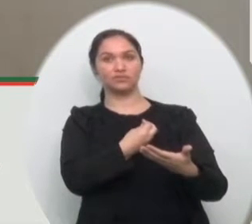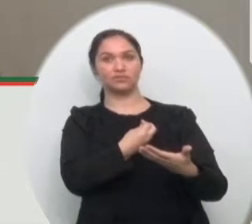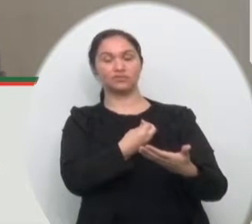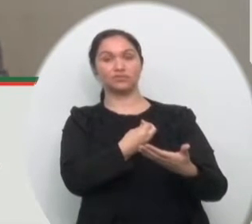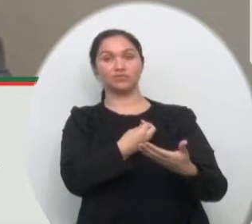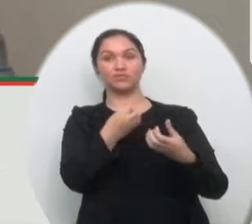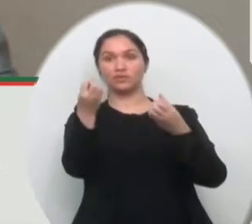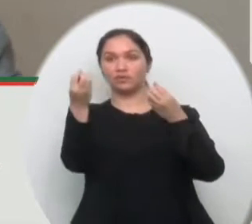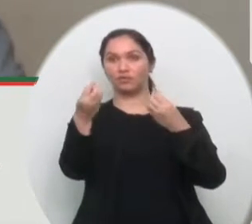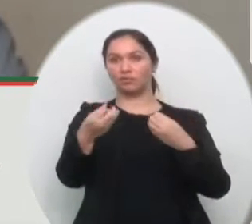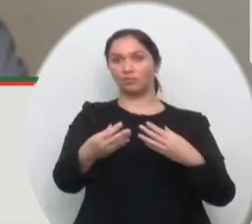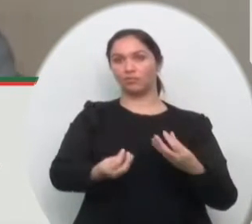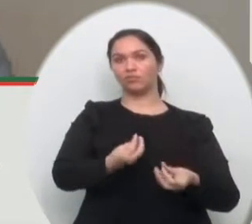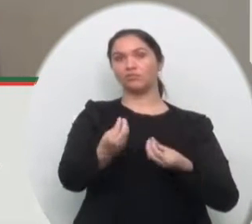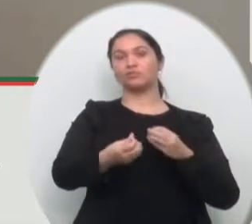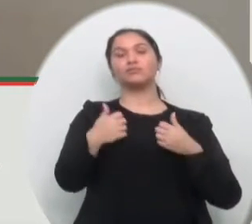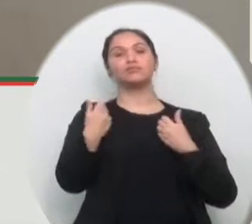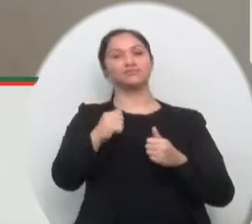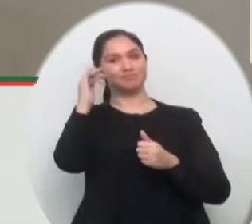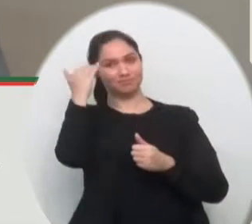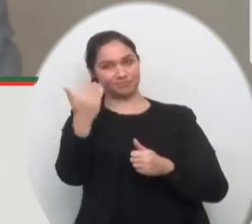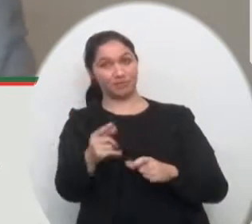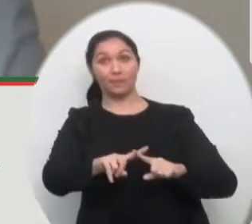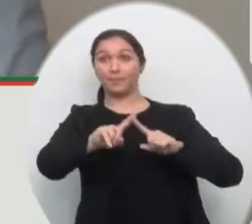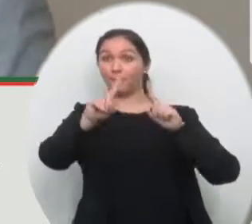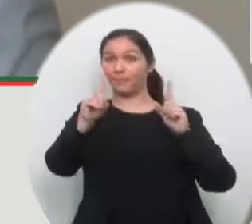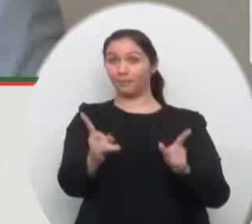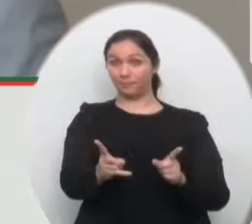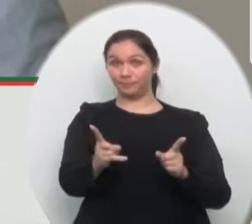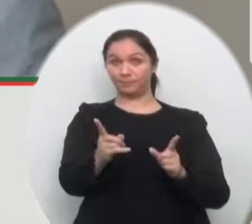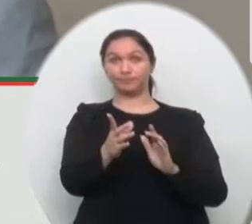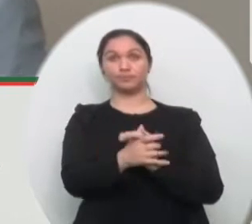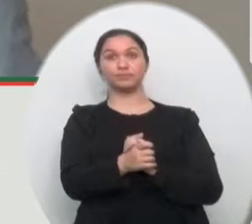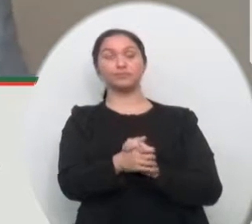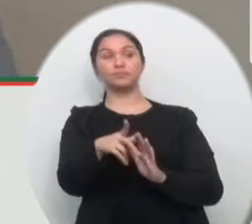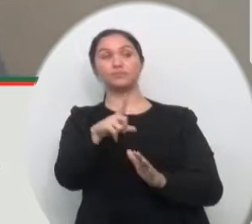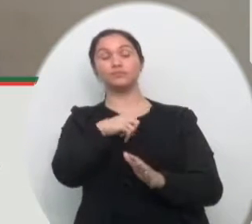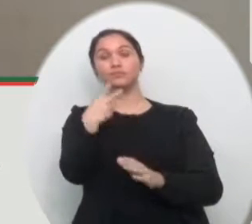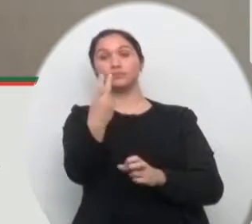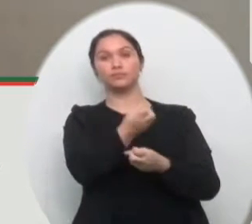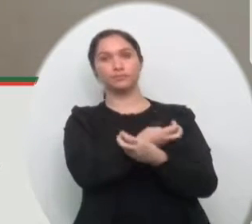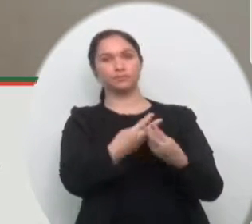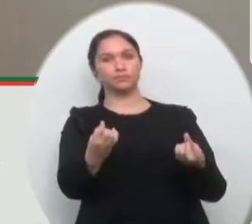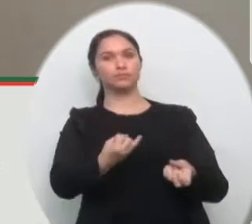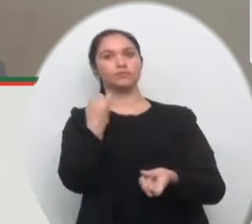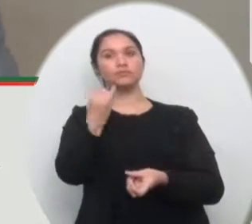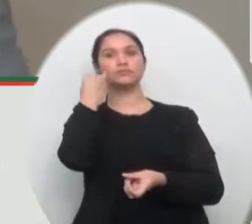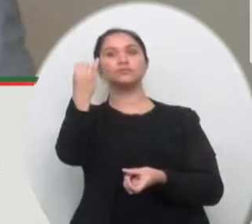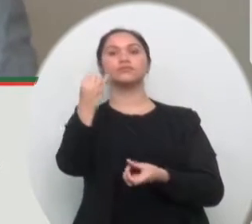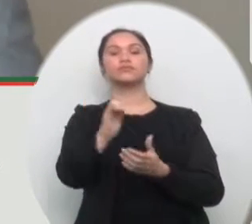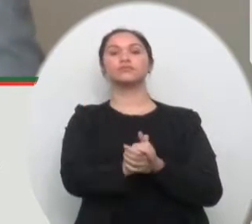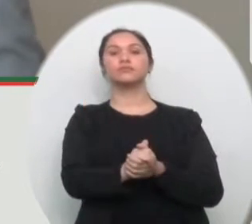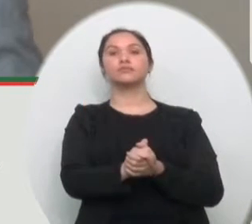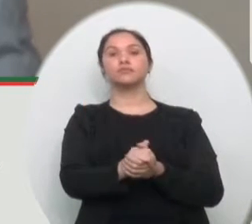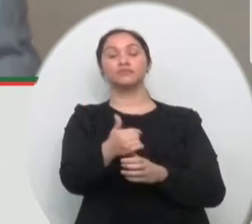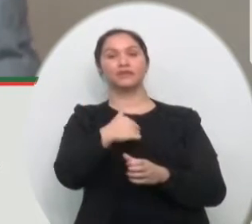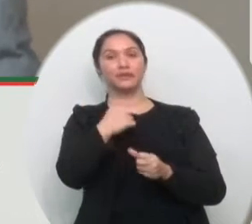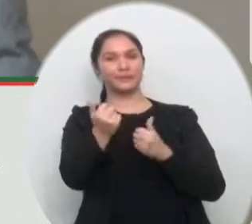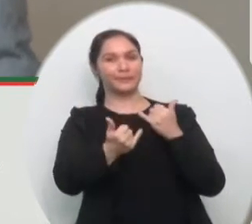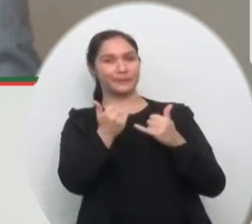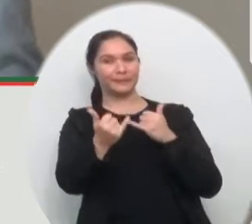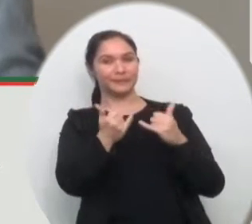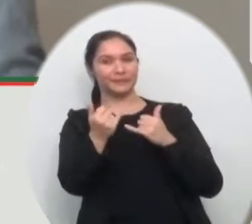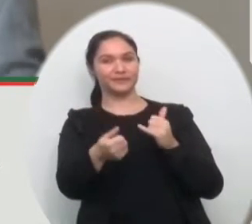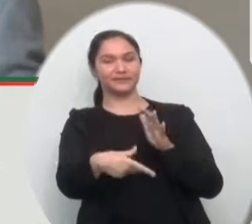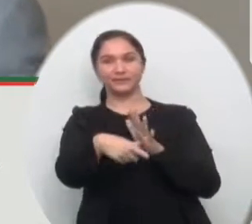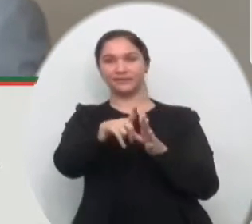homenagem. Mas, acima disso, dois fatores importantes, né? Um, eu até estava brincando ali fora,